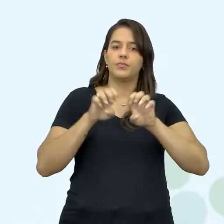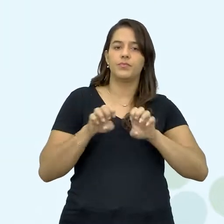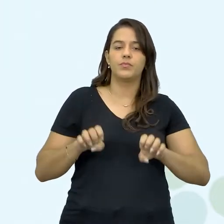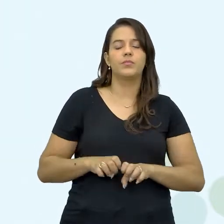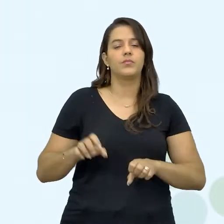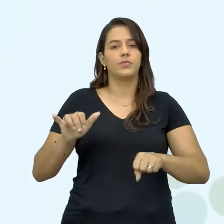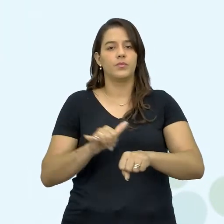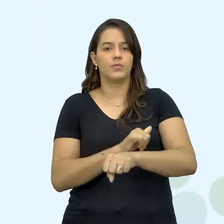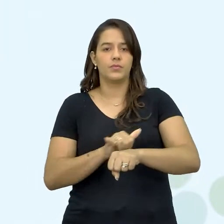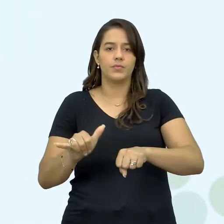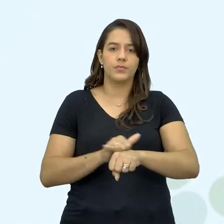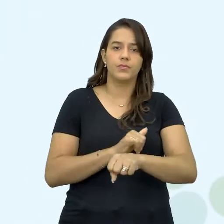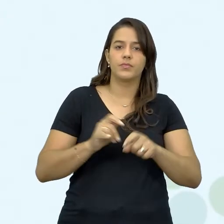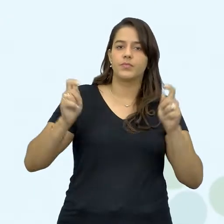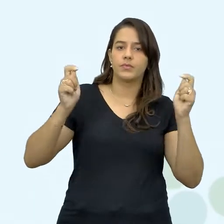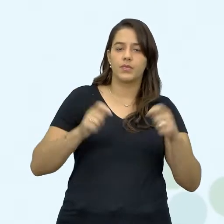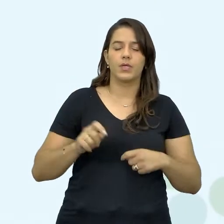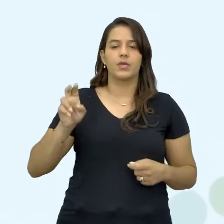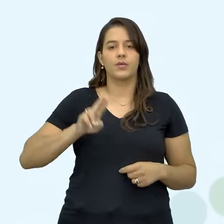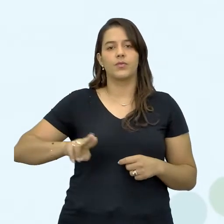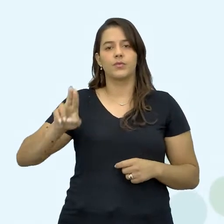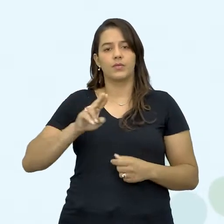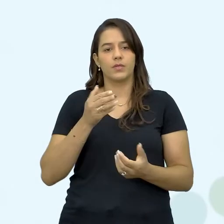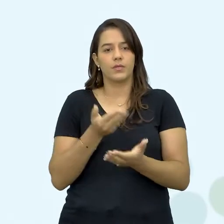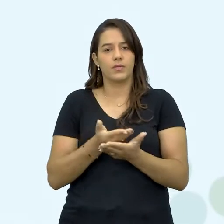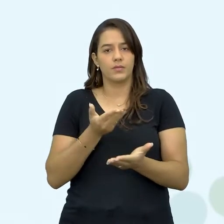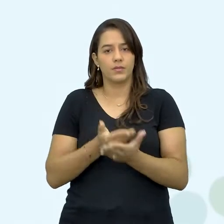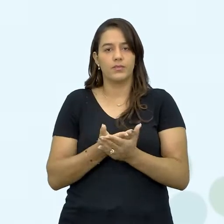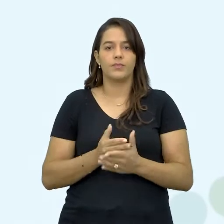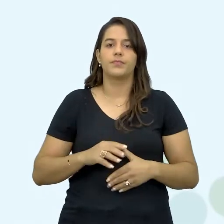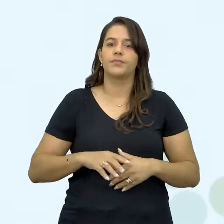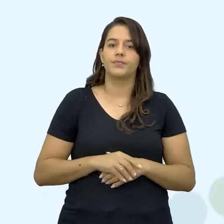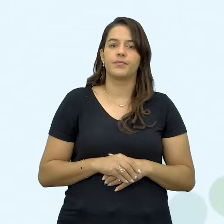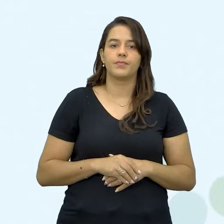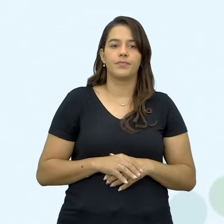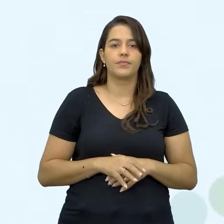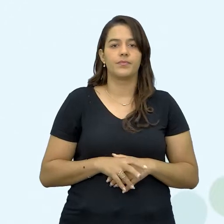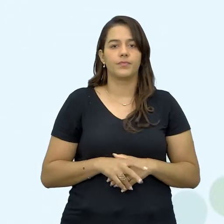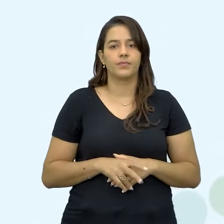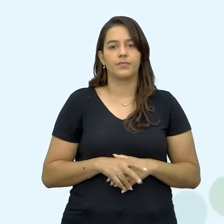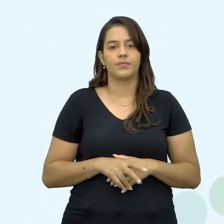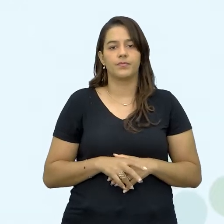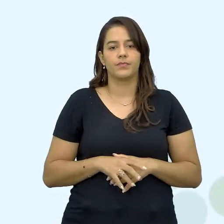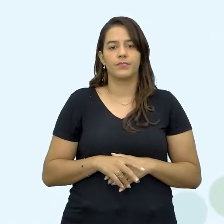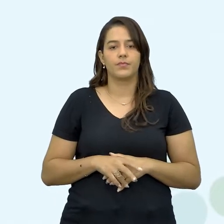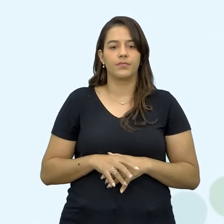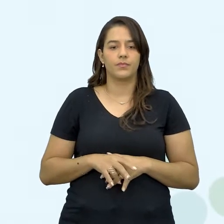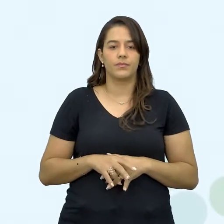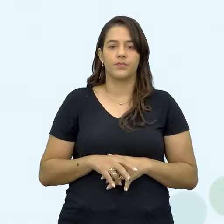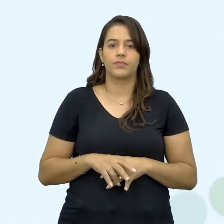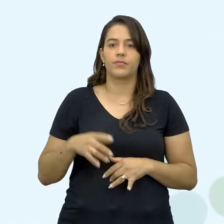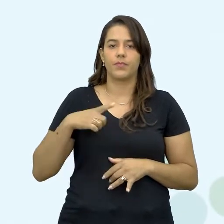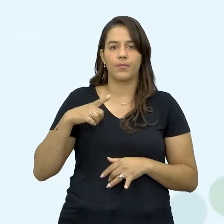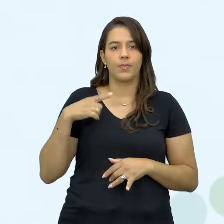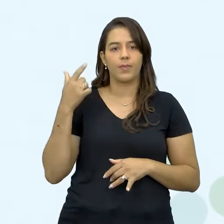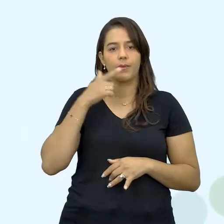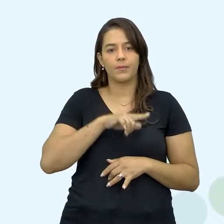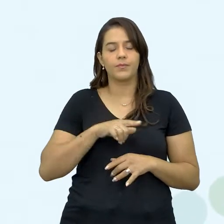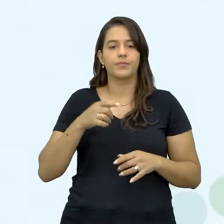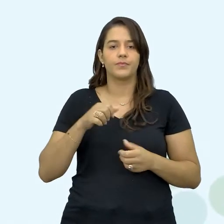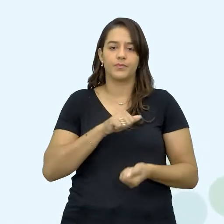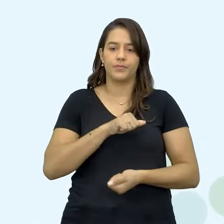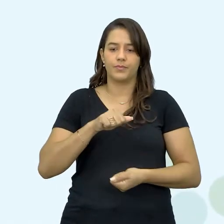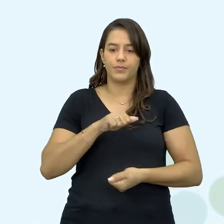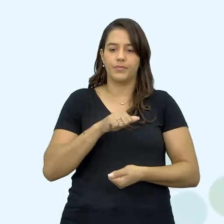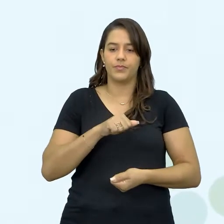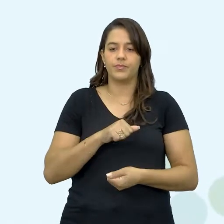estratégias mesmo que a gente vai utilizar durante essas aulas para conseguir estar trabalhando todos esses hábitos sustentáveis. Exato, a gente sempre coloca